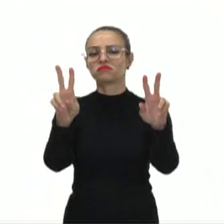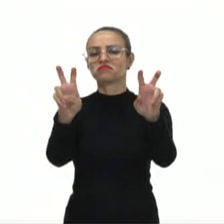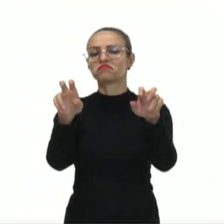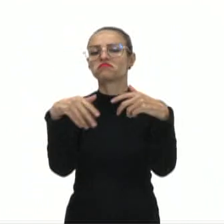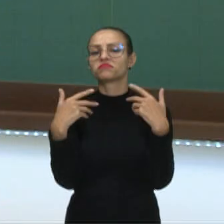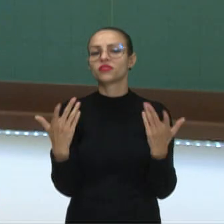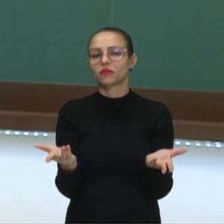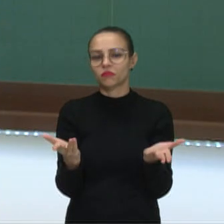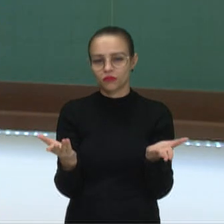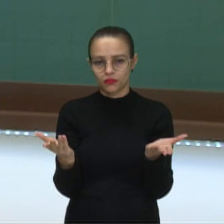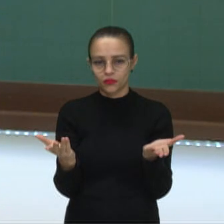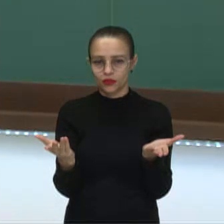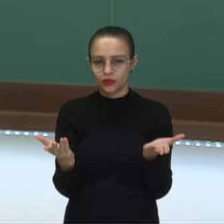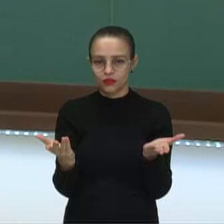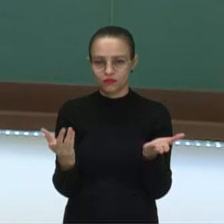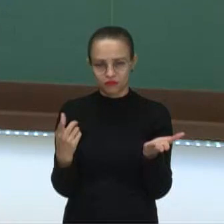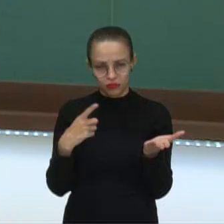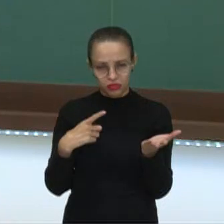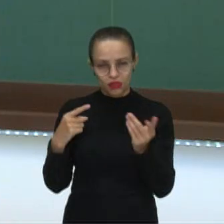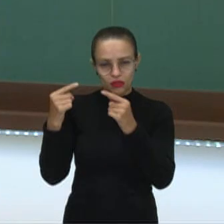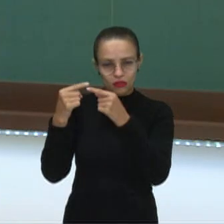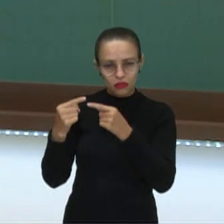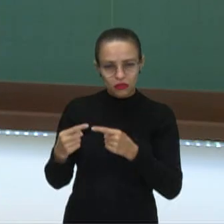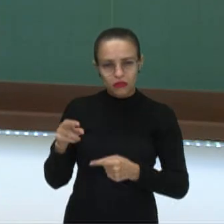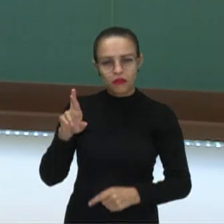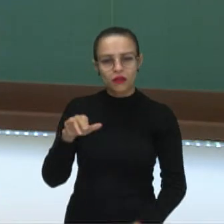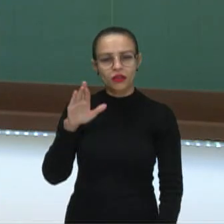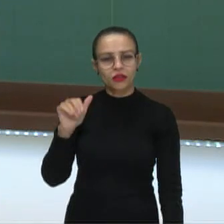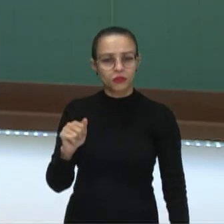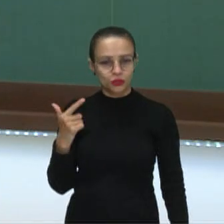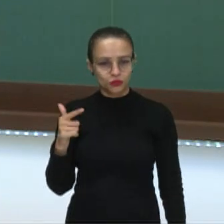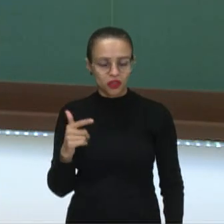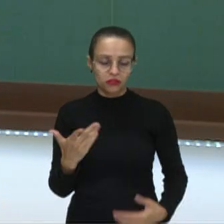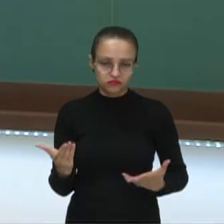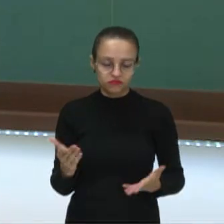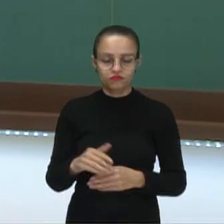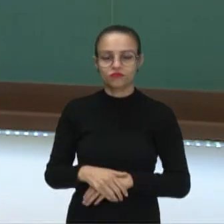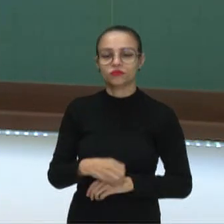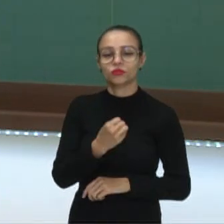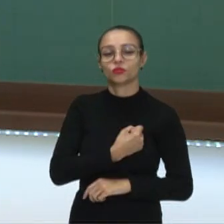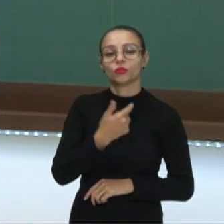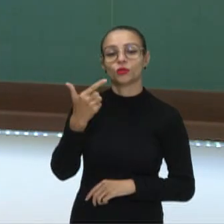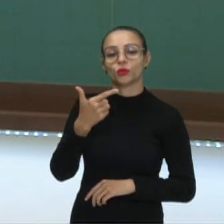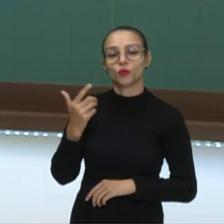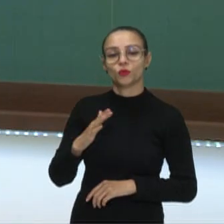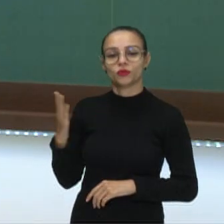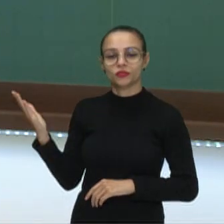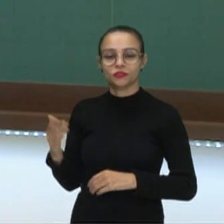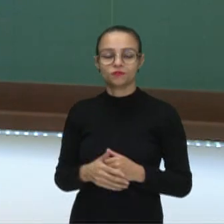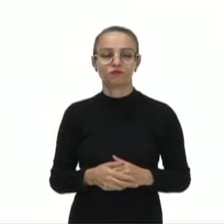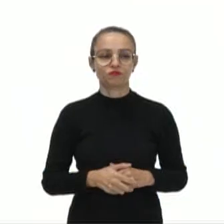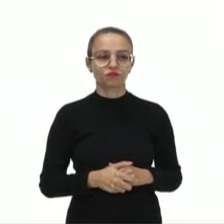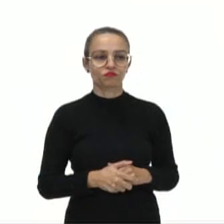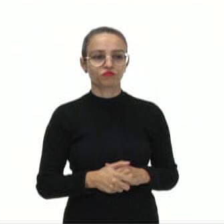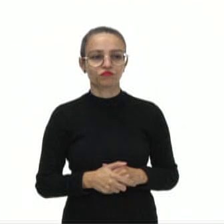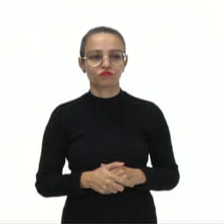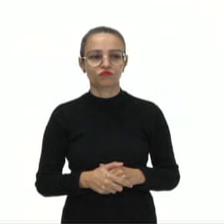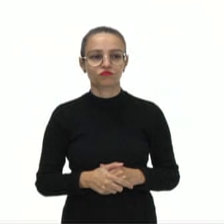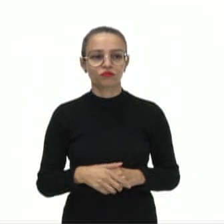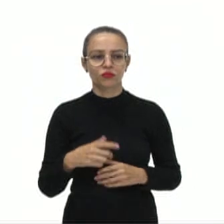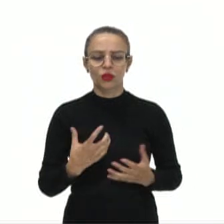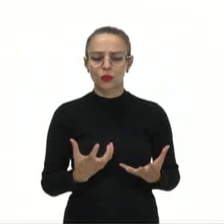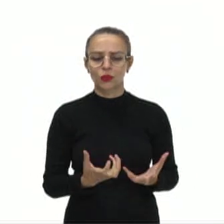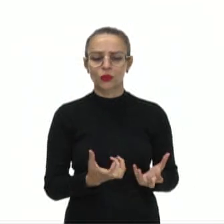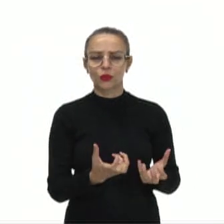De que se trata? Tem rimas, não tem? Aí o poema 2. Na ribeira que secou, bebi o gado que eu